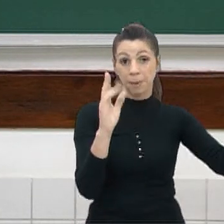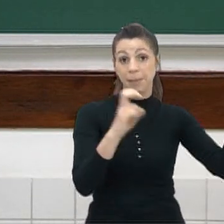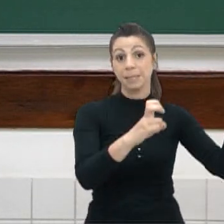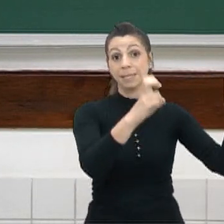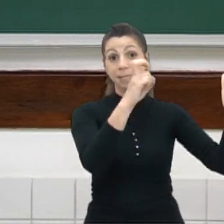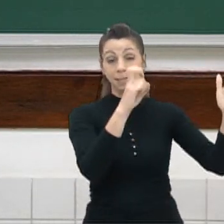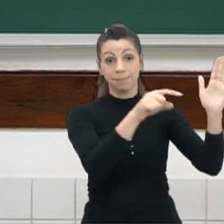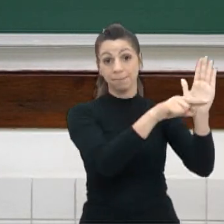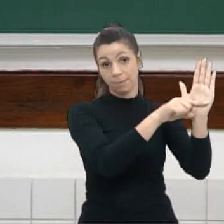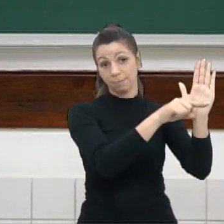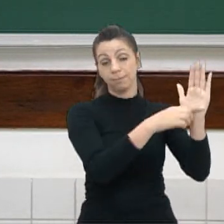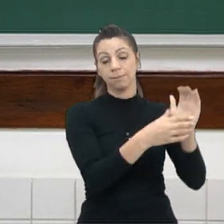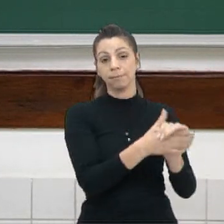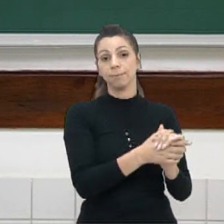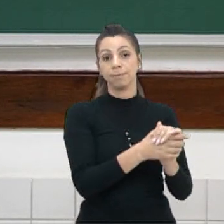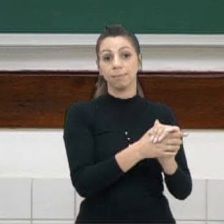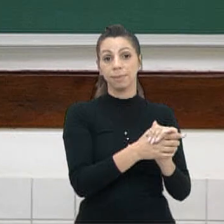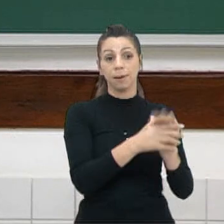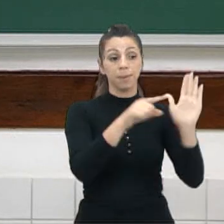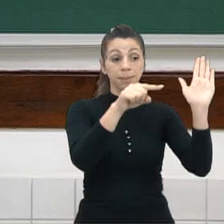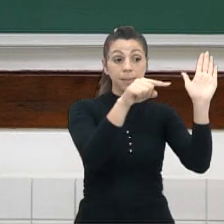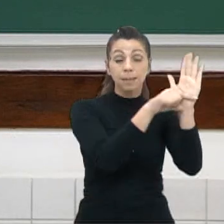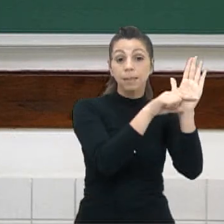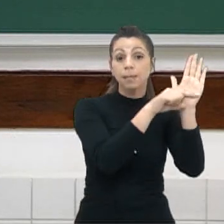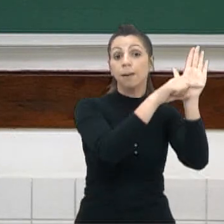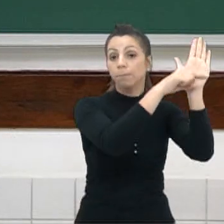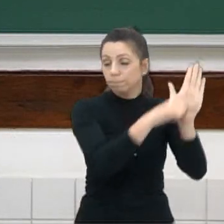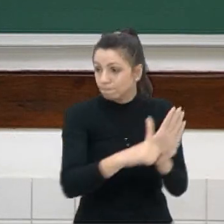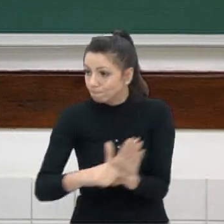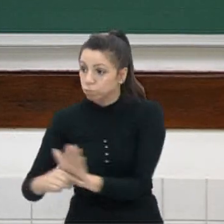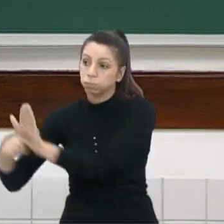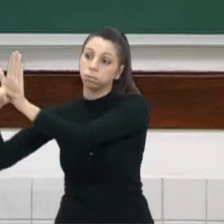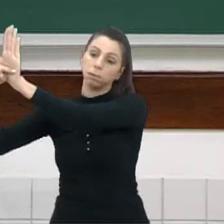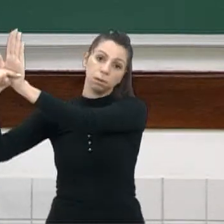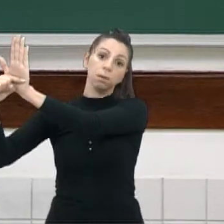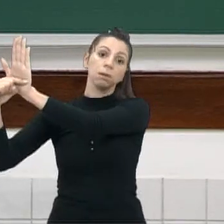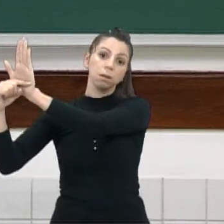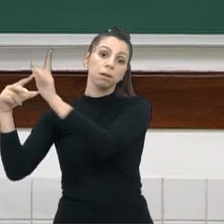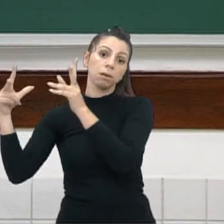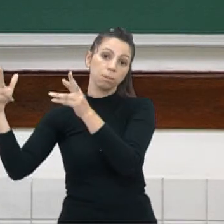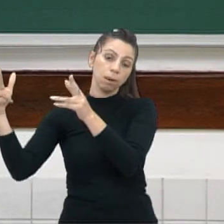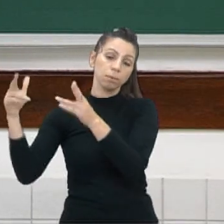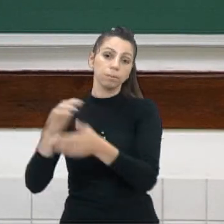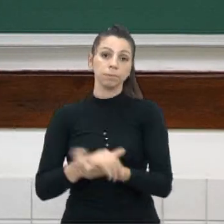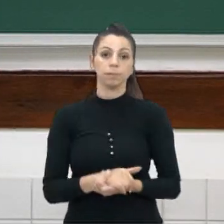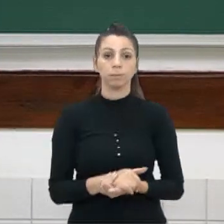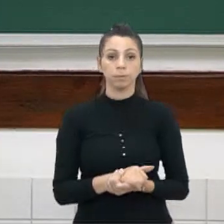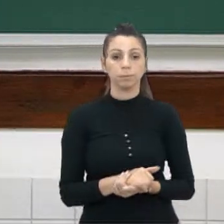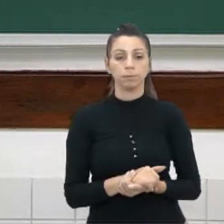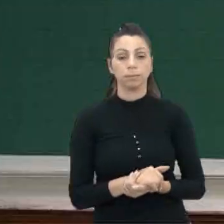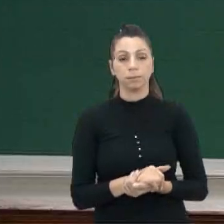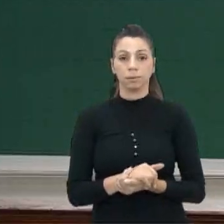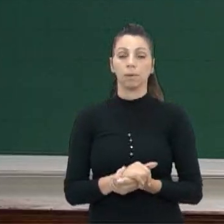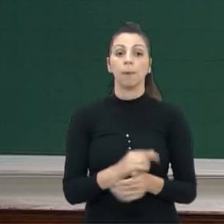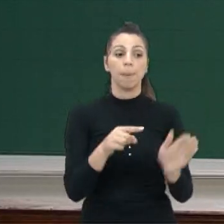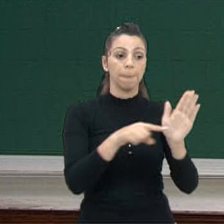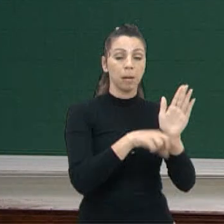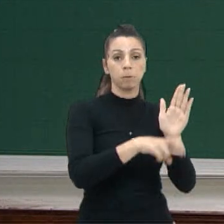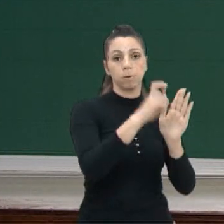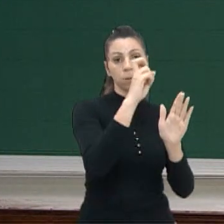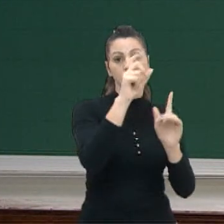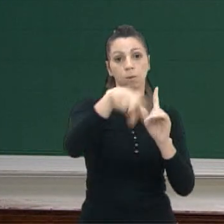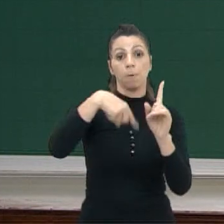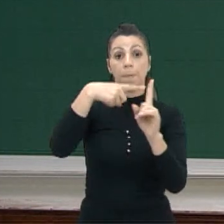o menos 5. Então, o sinal, nesse caso, ficaria negativo. Menos 5 mais 3 dá menos 2.